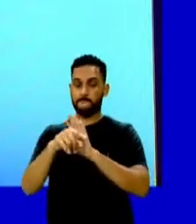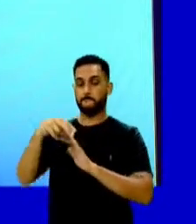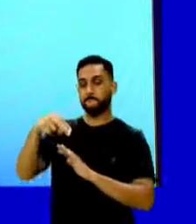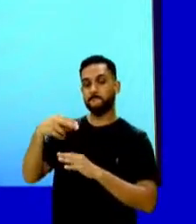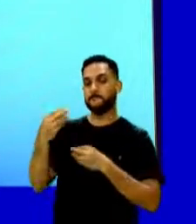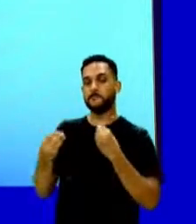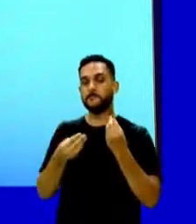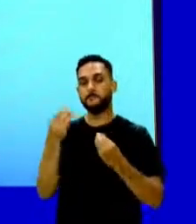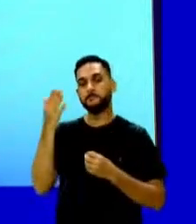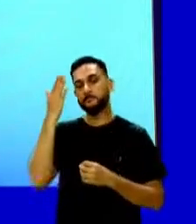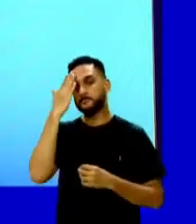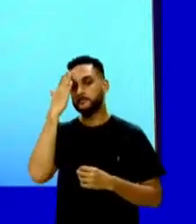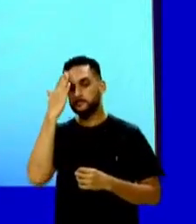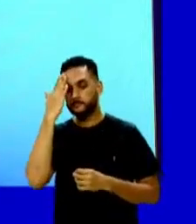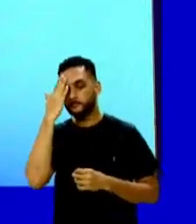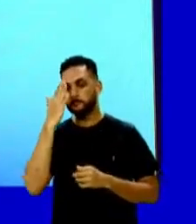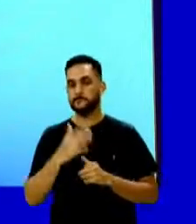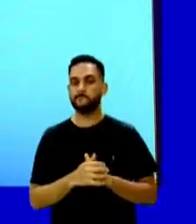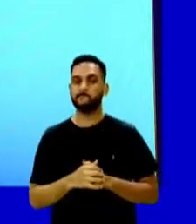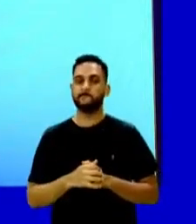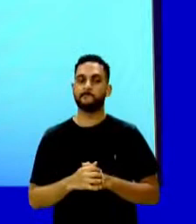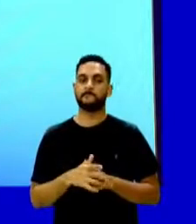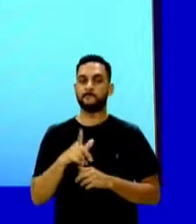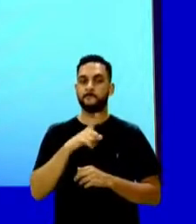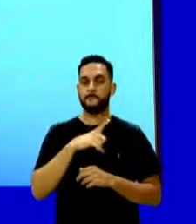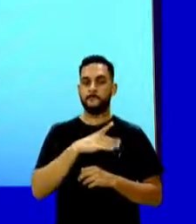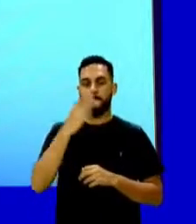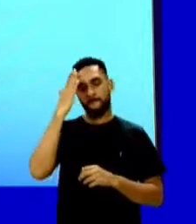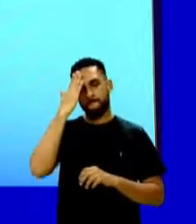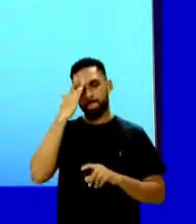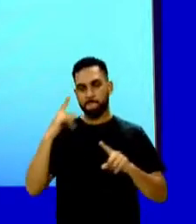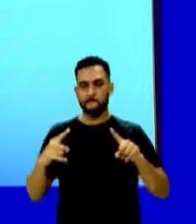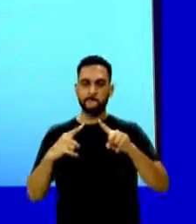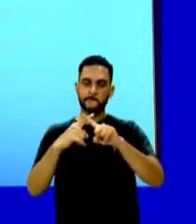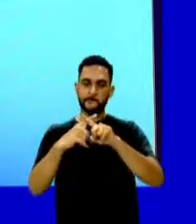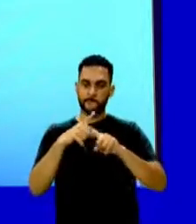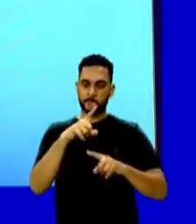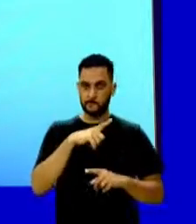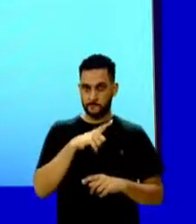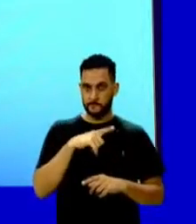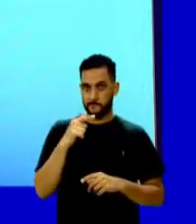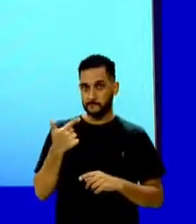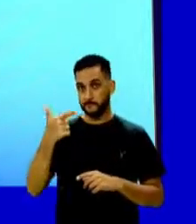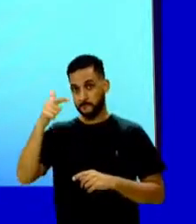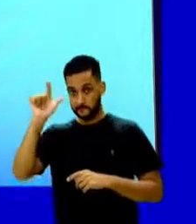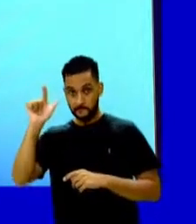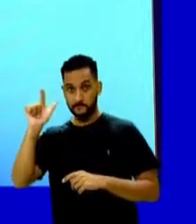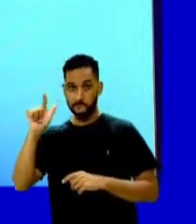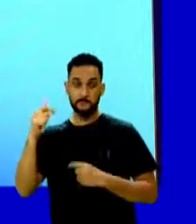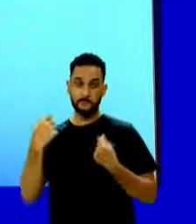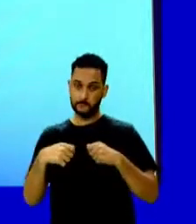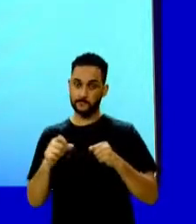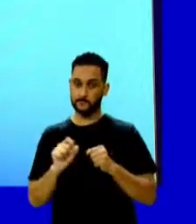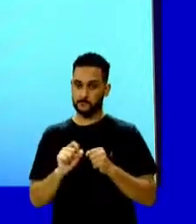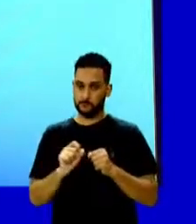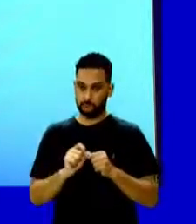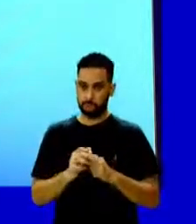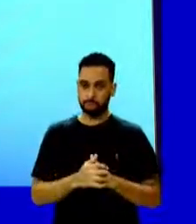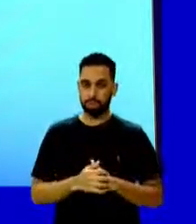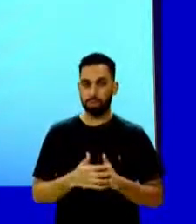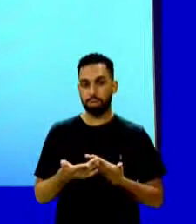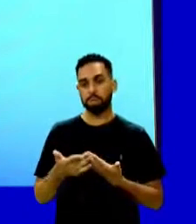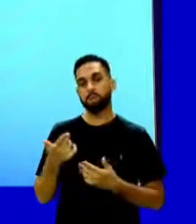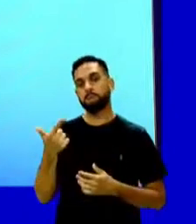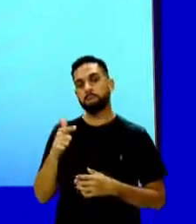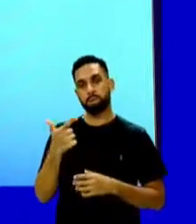Fique atento apenas aqui além de determinarmos o ponto de interseção tem uma operaçãozinha que a gente vai precisar fazer no final né não temos a